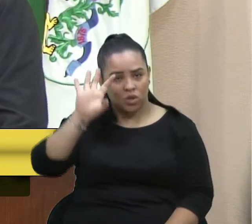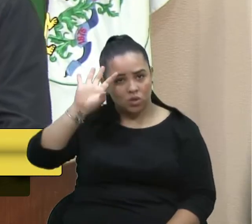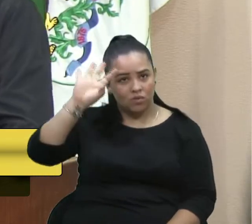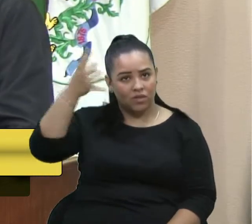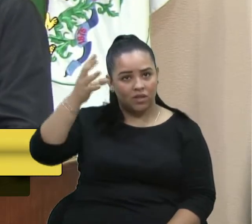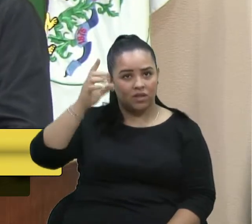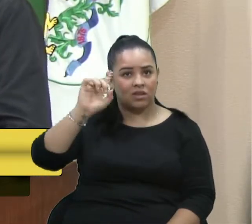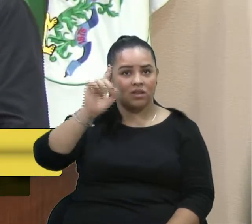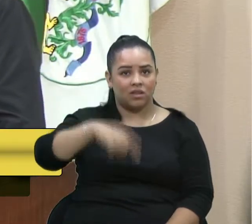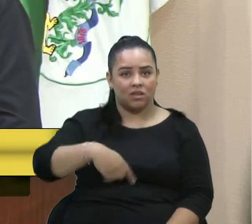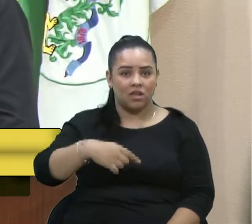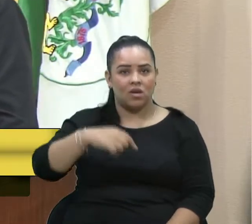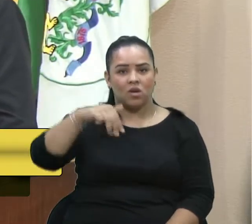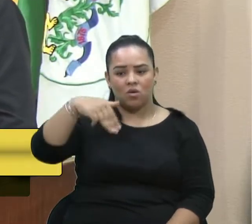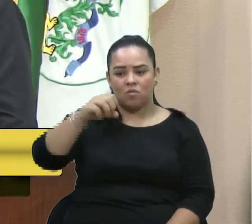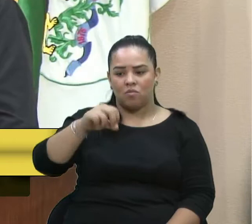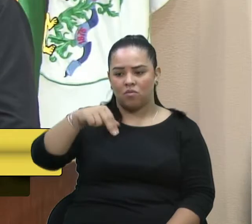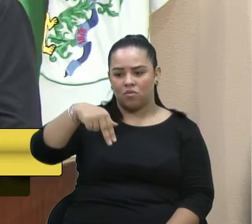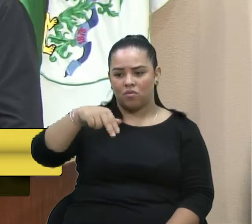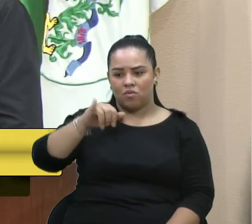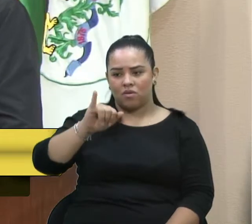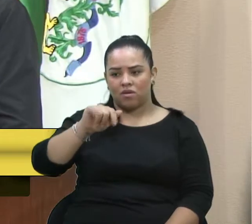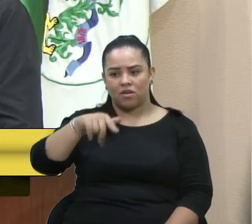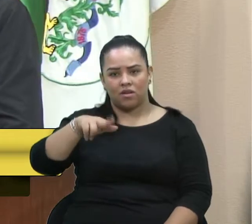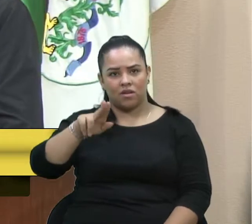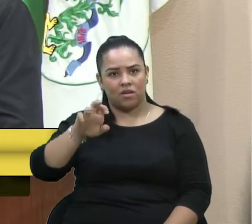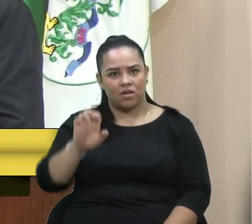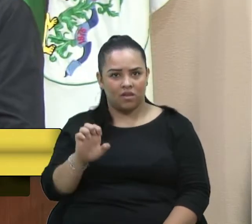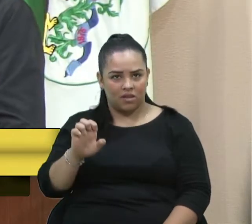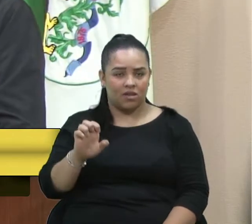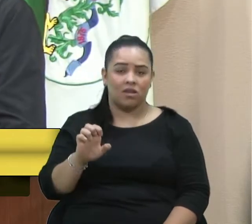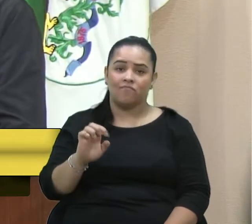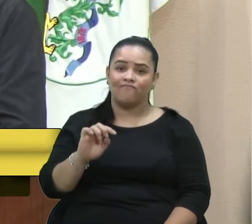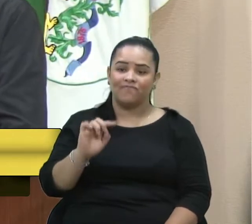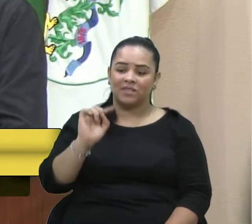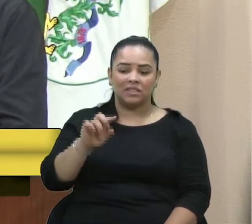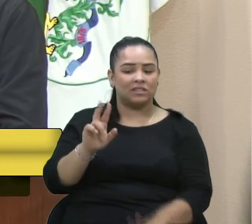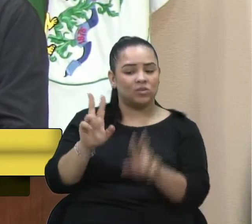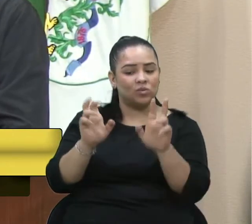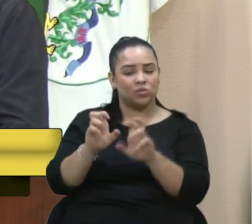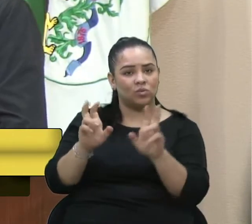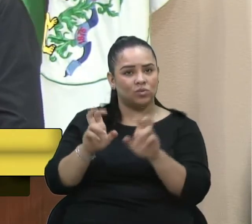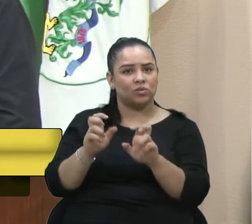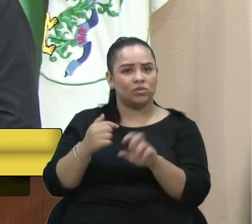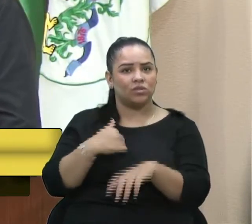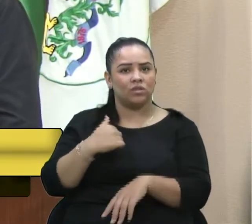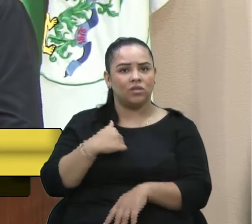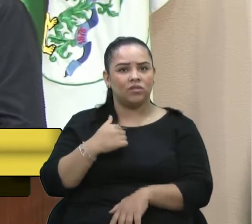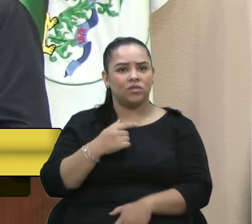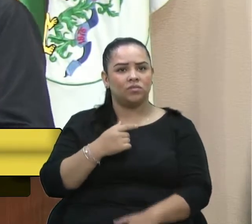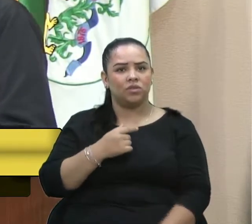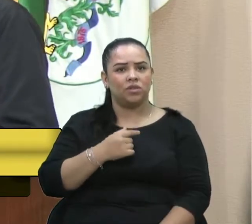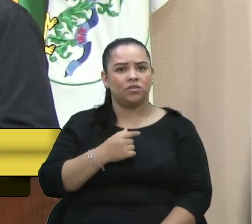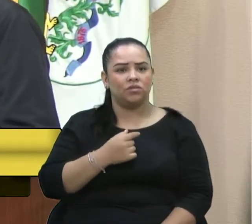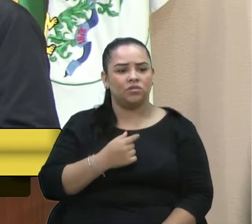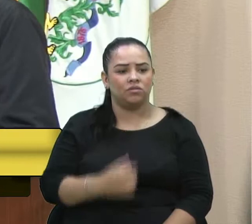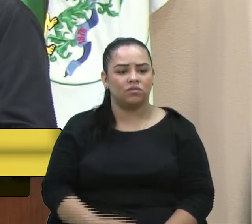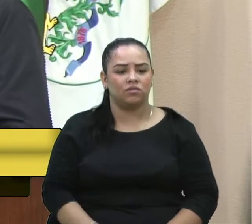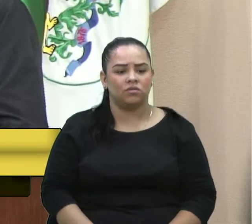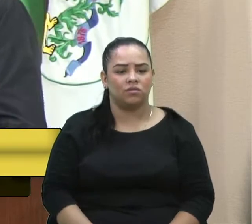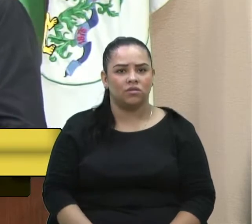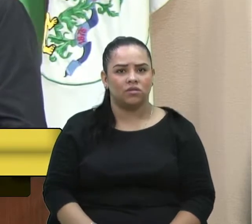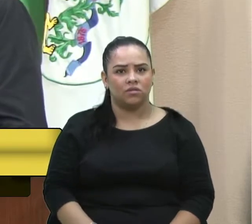Munique Emer, caros colegas. Primeiramente, eu deixo claro que esse caso eu falei aqui em tribuna e vou repetir, ele não será